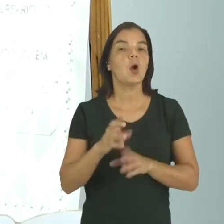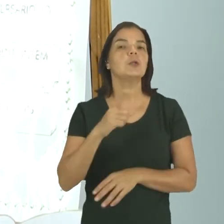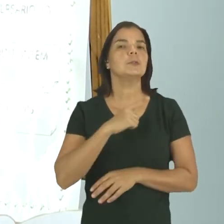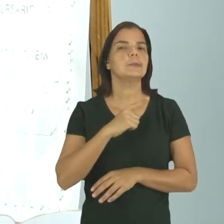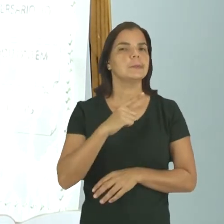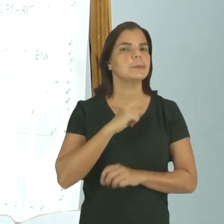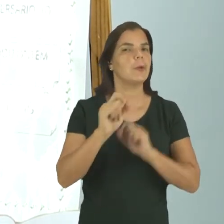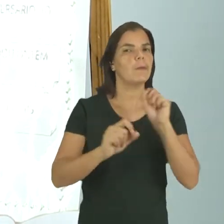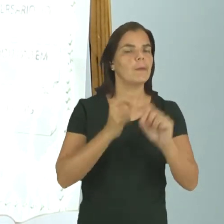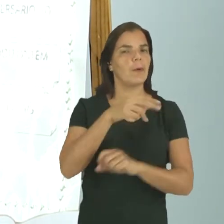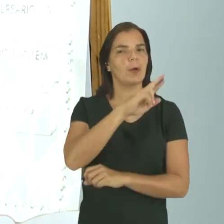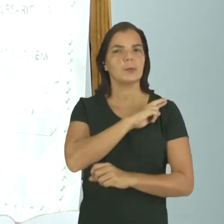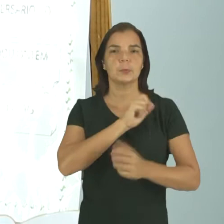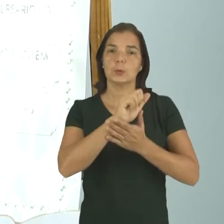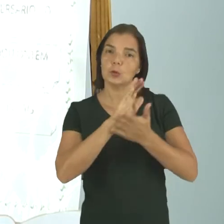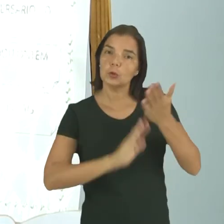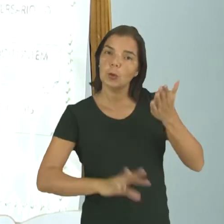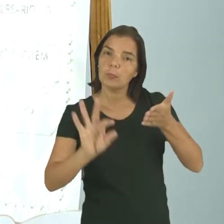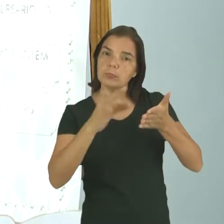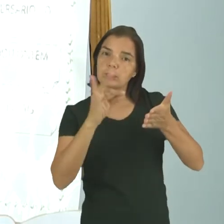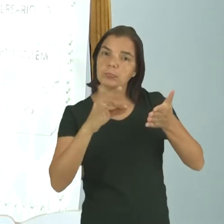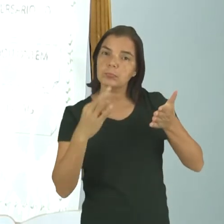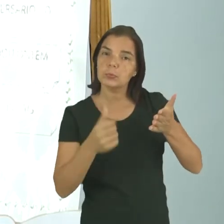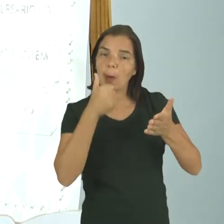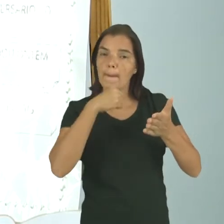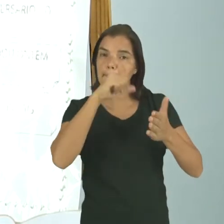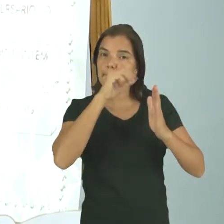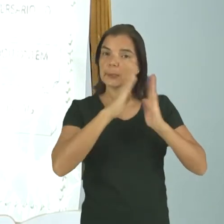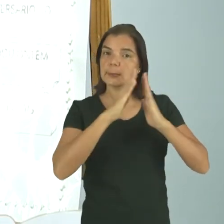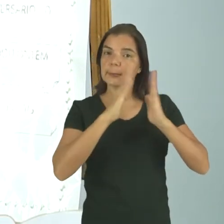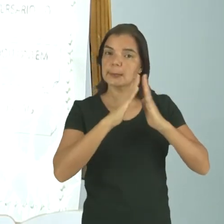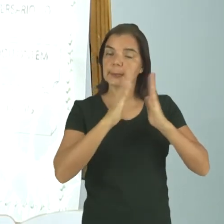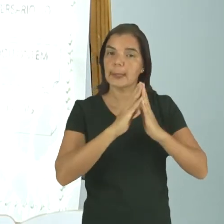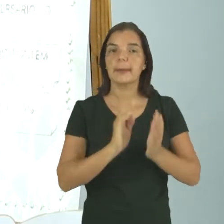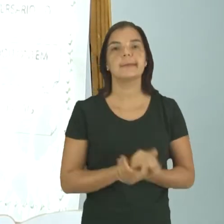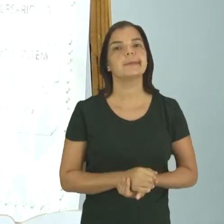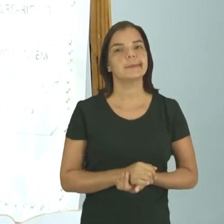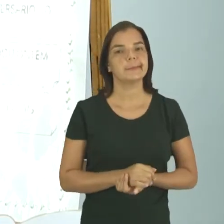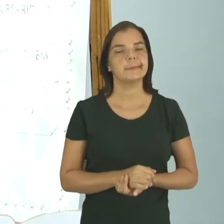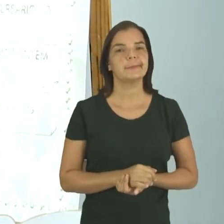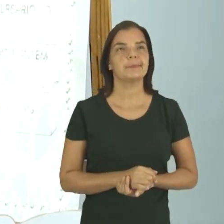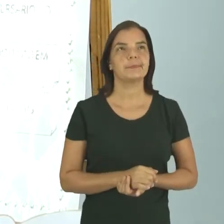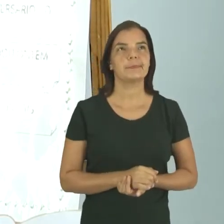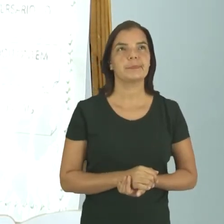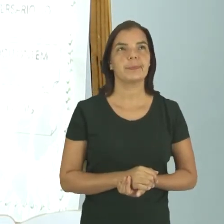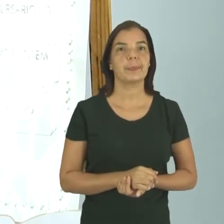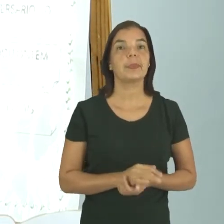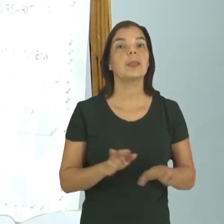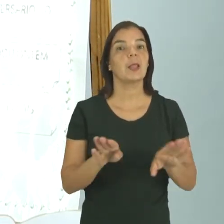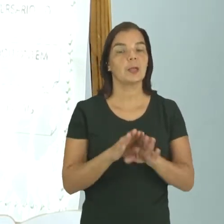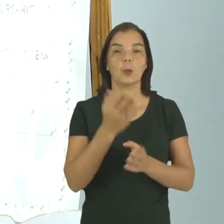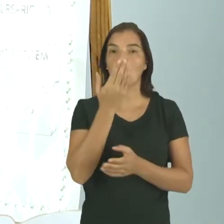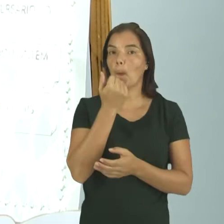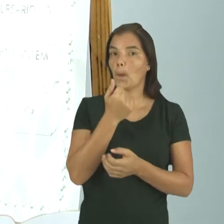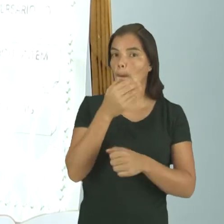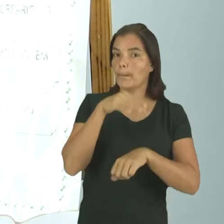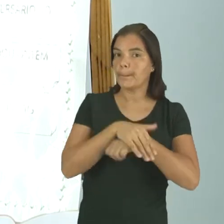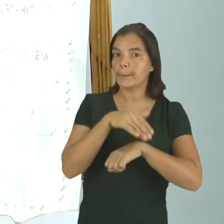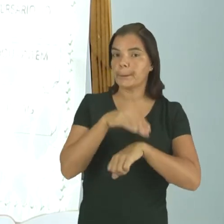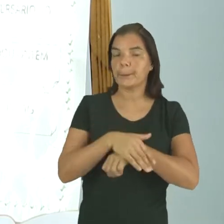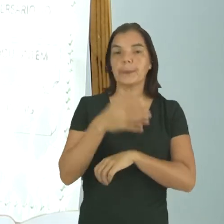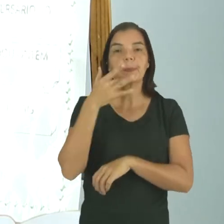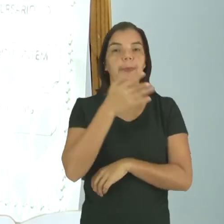a lição de casa que a professora mandou. Foi outra atividade de Cauê. Ele jantou em